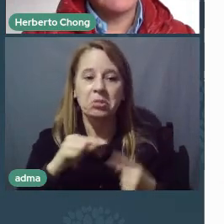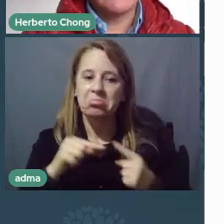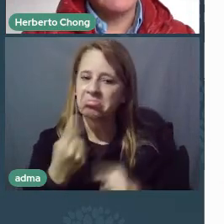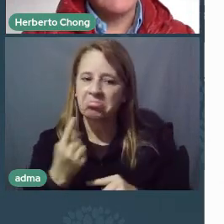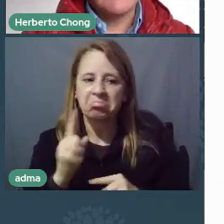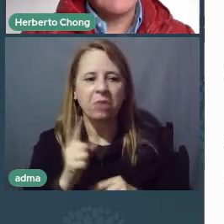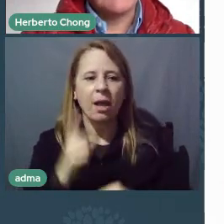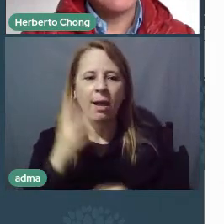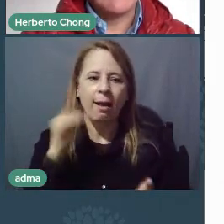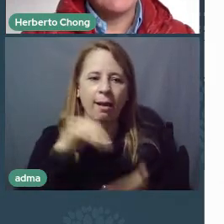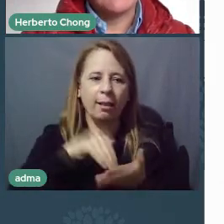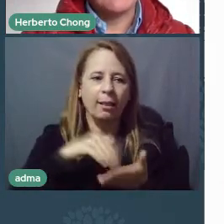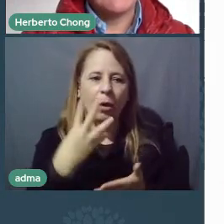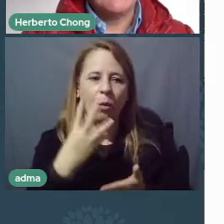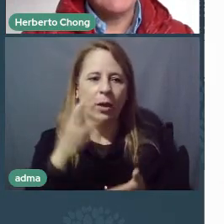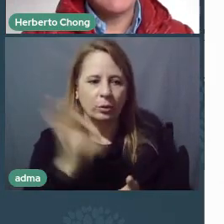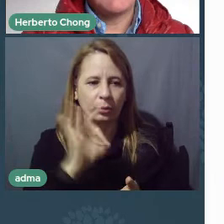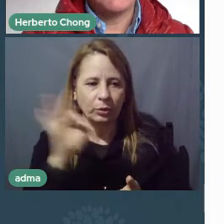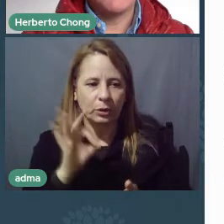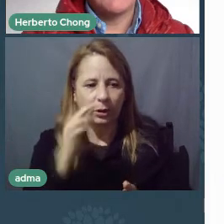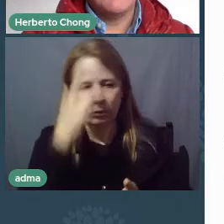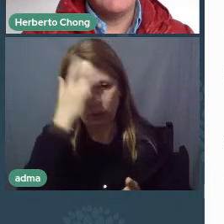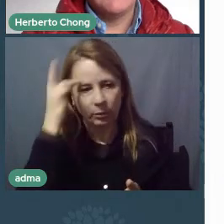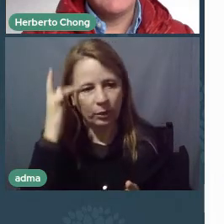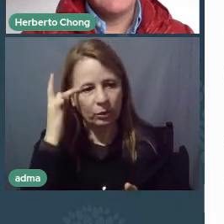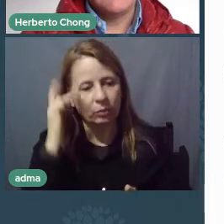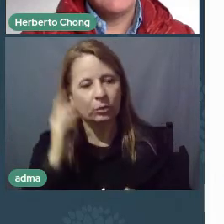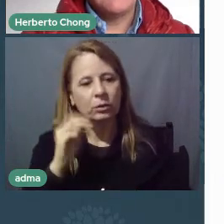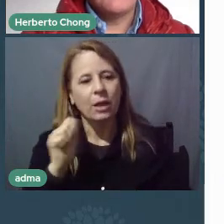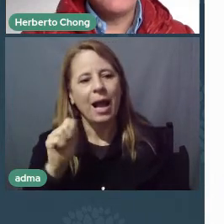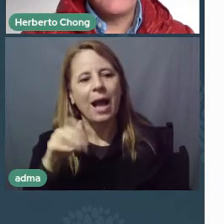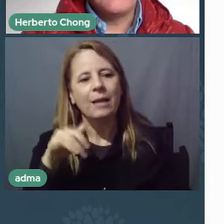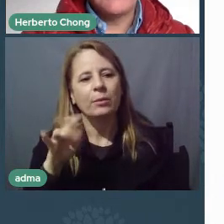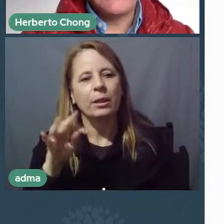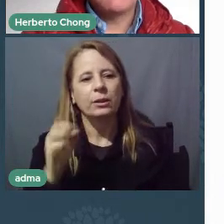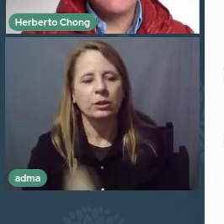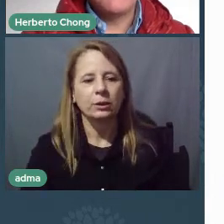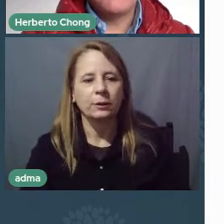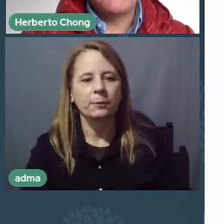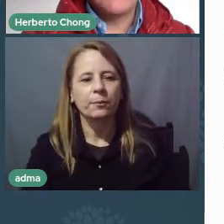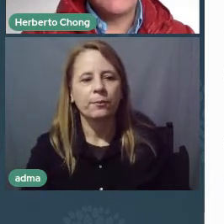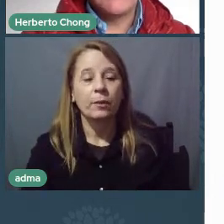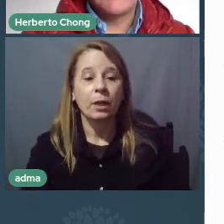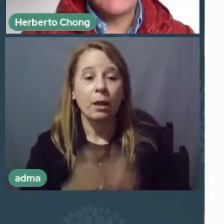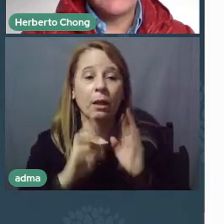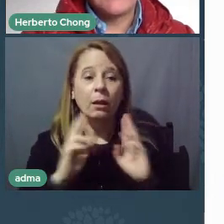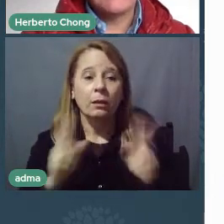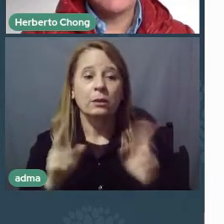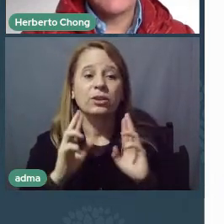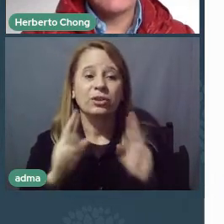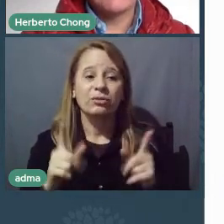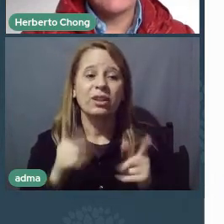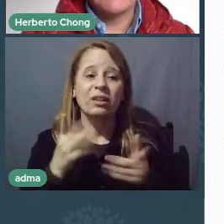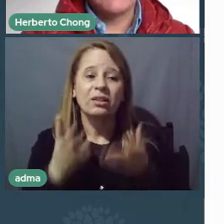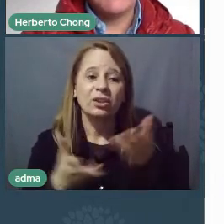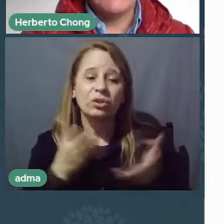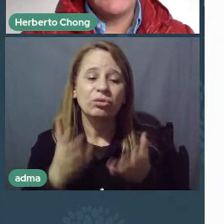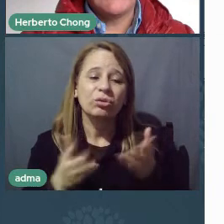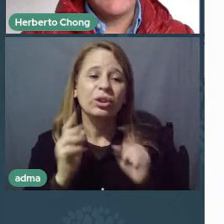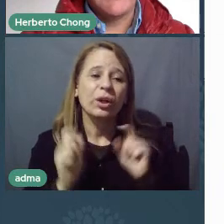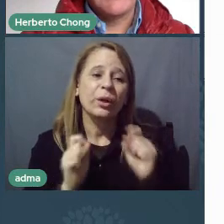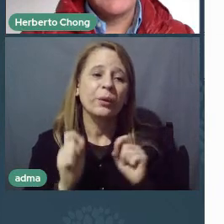da população asmática. Seguinte, tem mais um pouquinho. É diferente da asma difícil de tratar, que é aquela asma que você